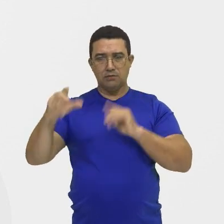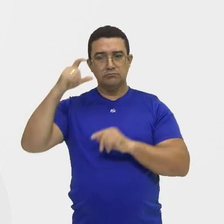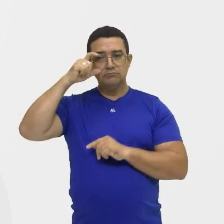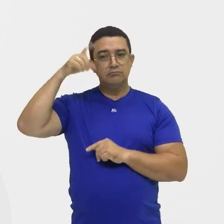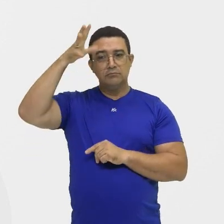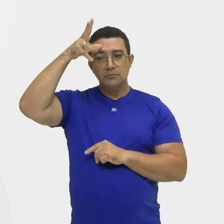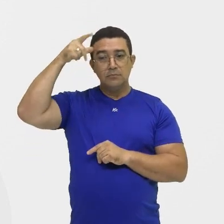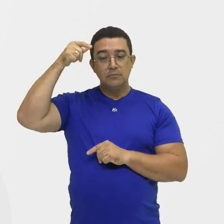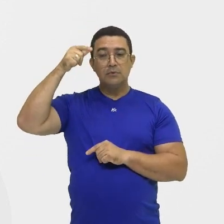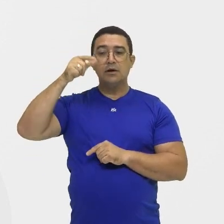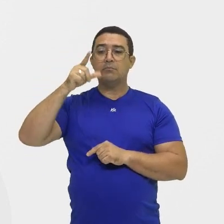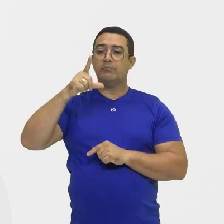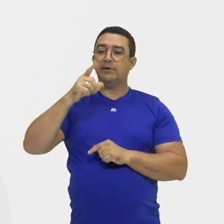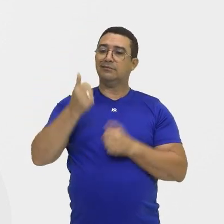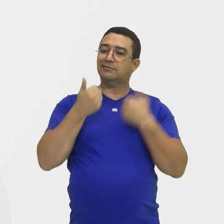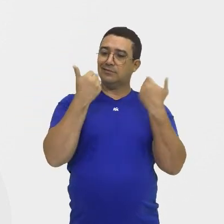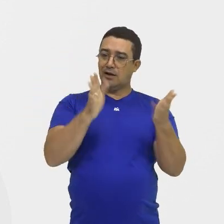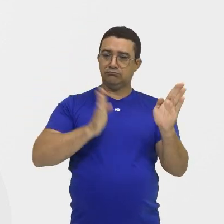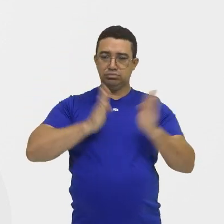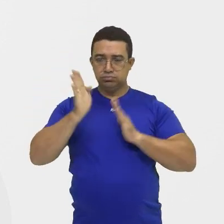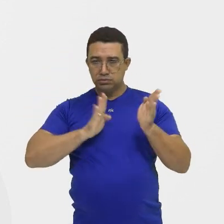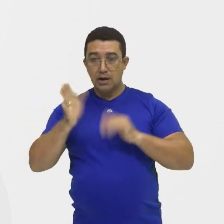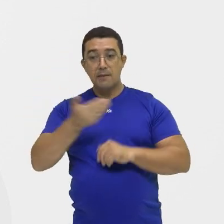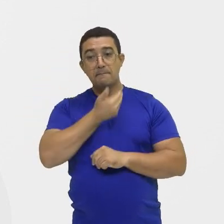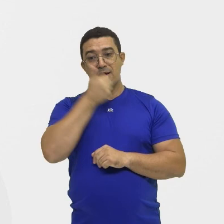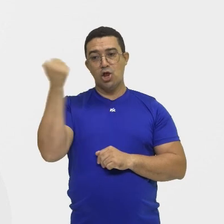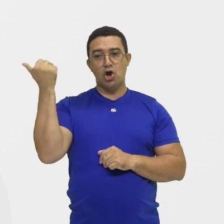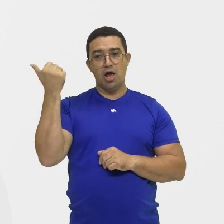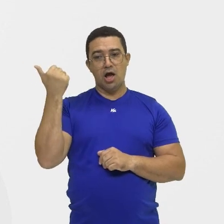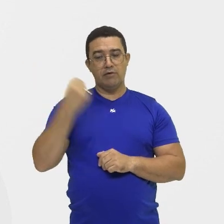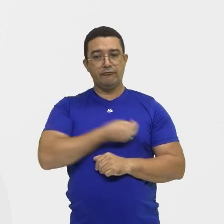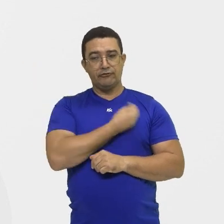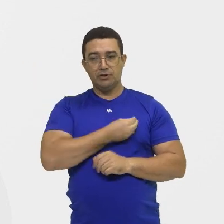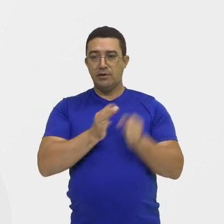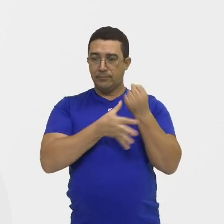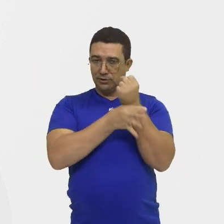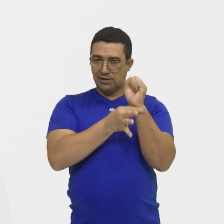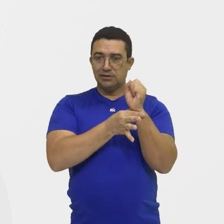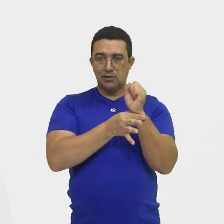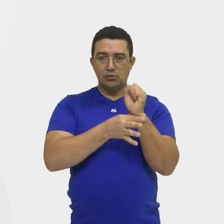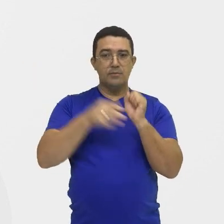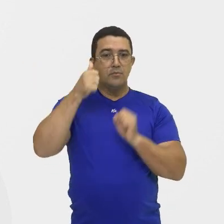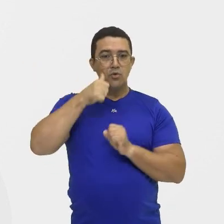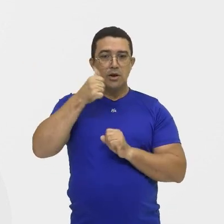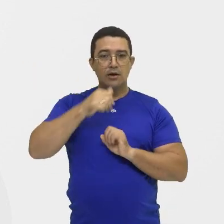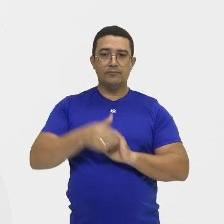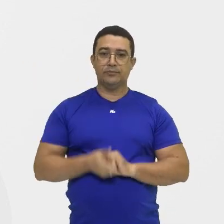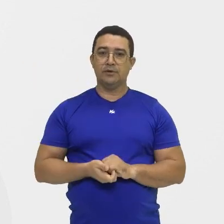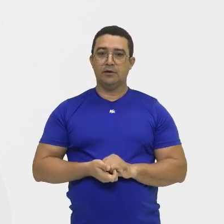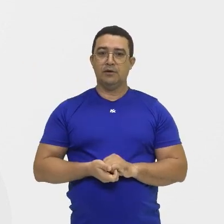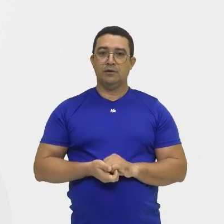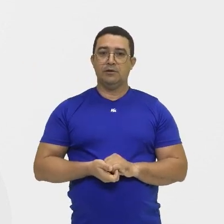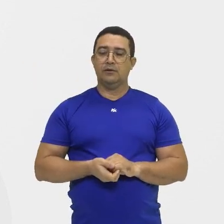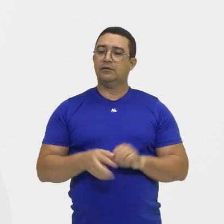mais acessibilidade, para melhorar, né? Entre elas, a Lei 14.000, nós vimos a 13 e essa